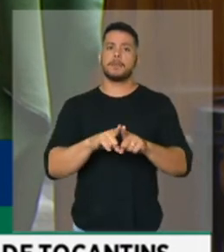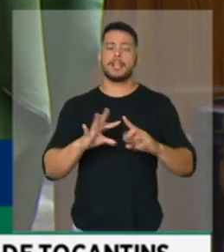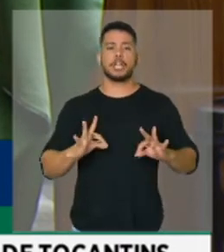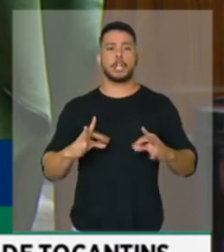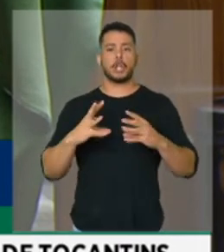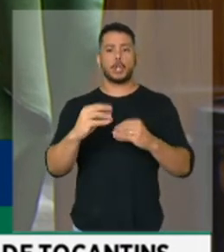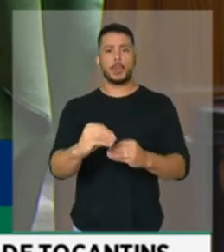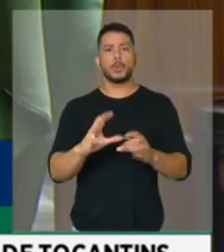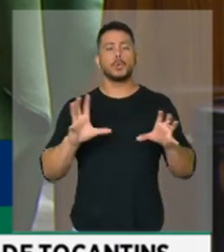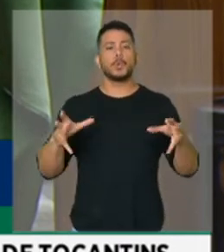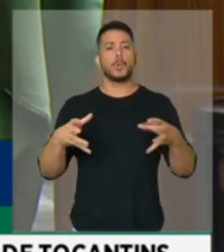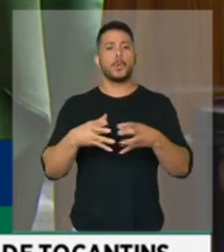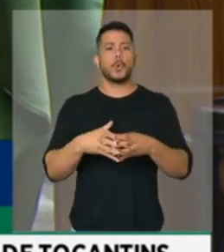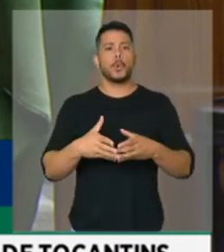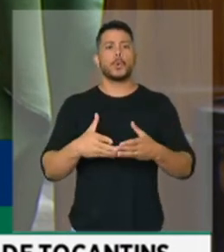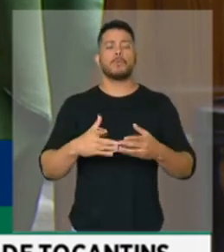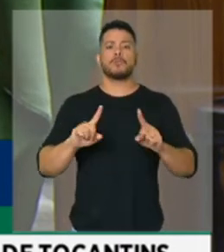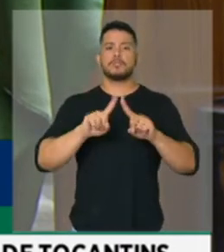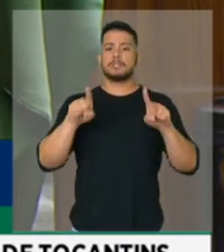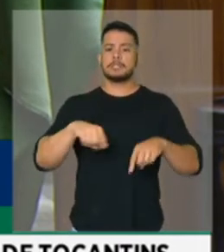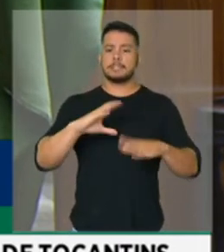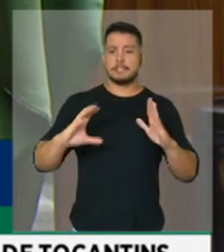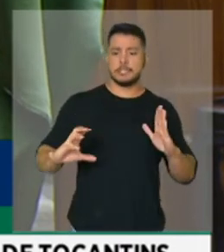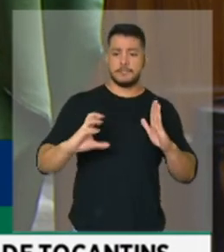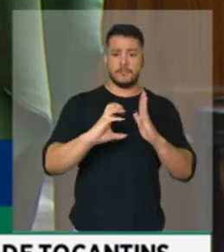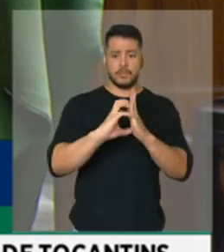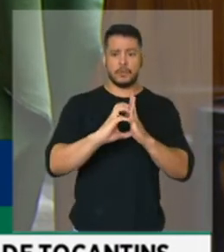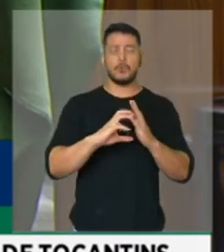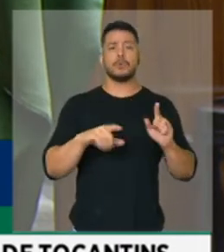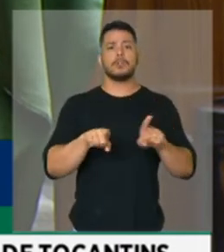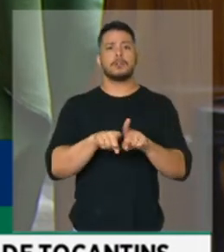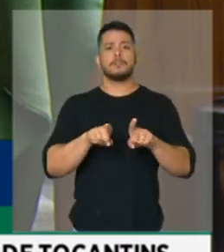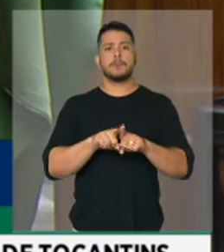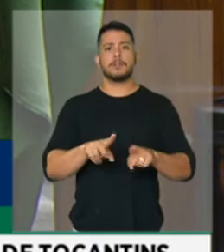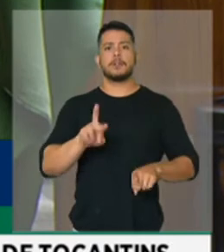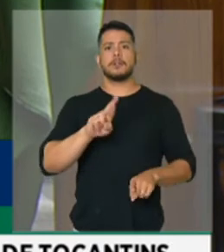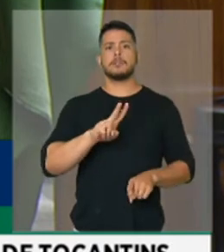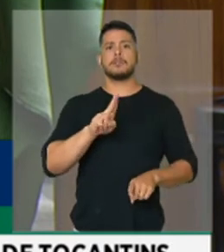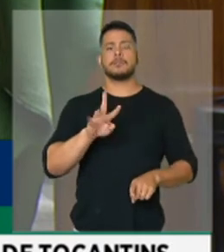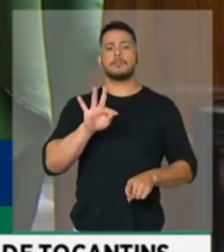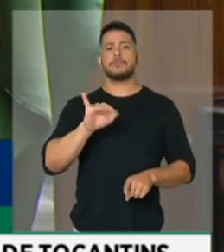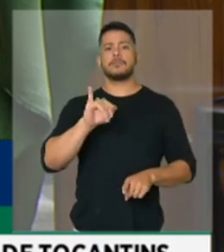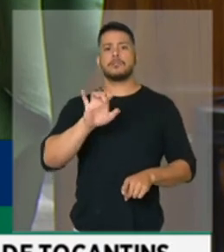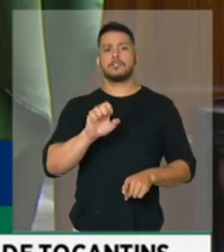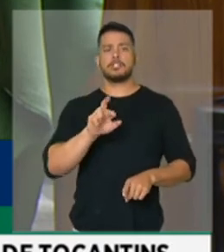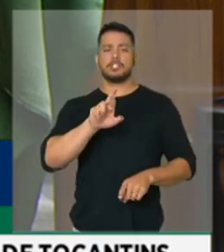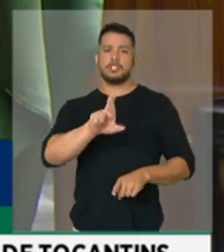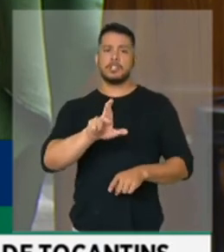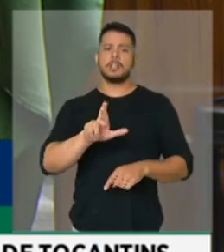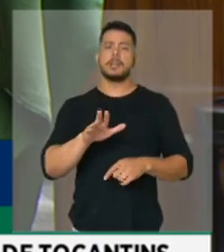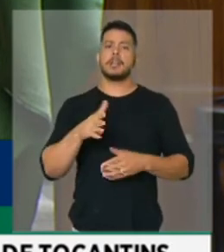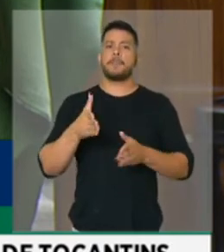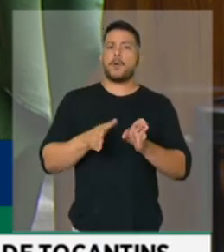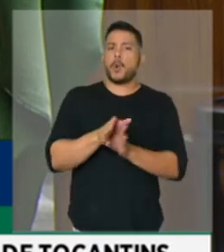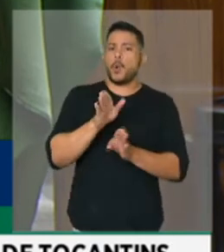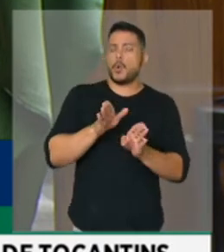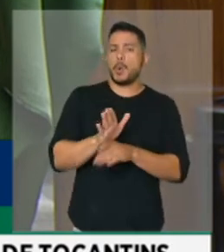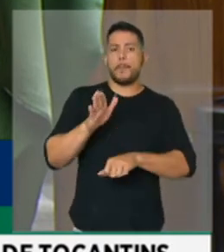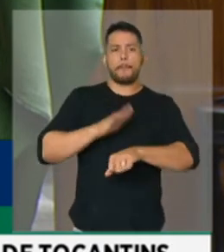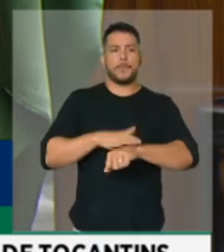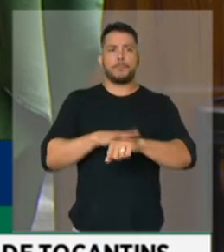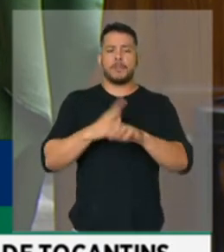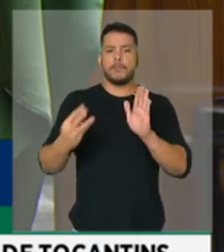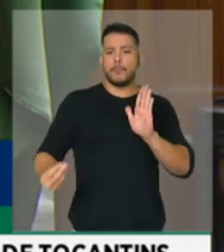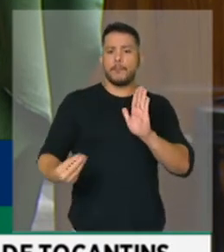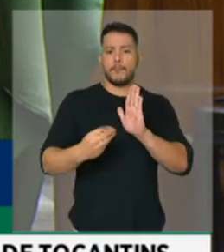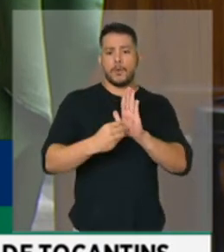na comissão especial como relator, a Ruthier que me orientou tecnicamente em qual momento colocá-la aqui nesse plenário. E eu quero a cada